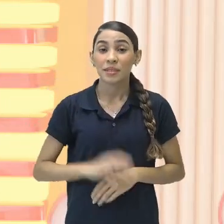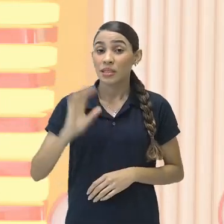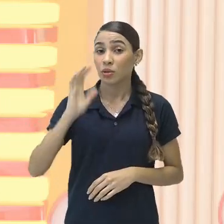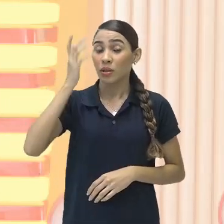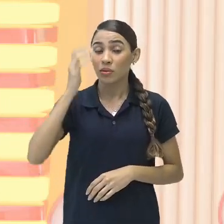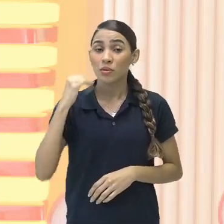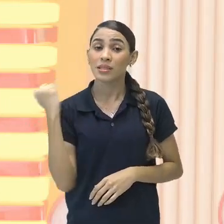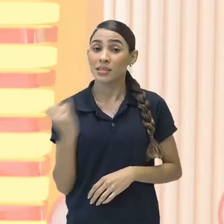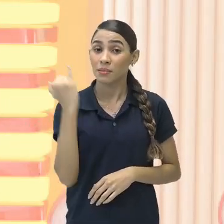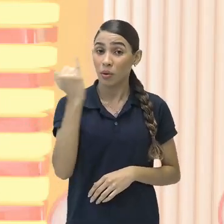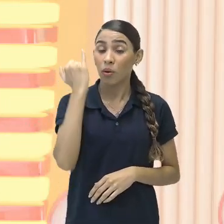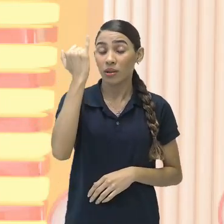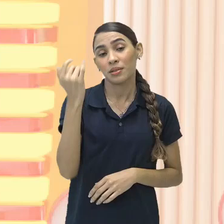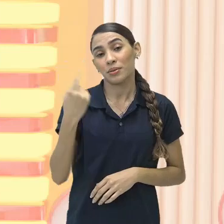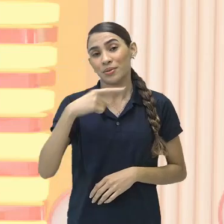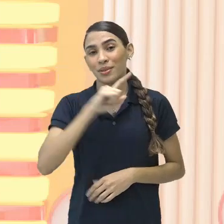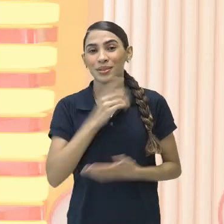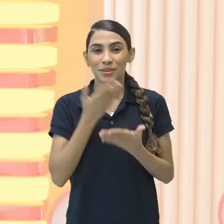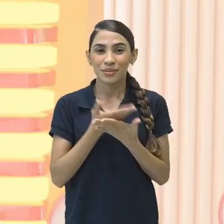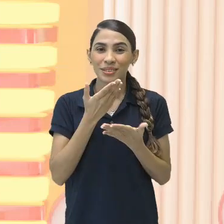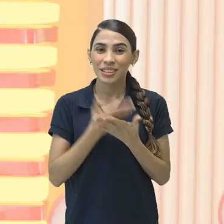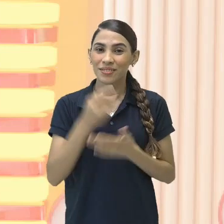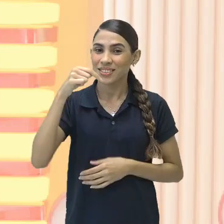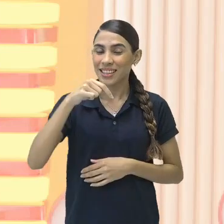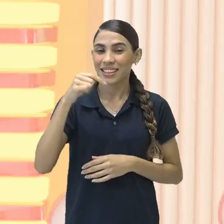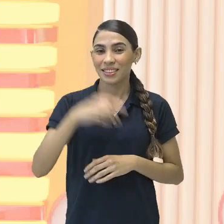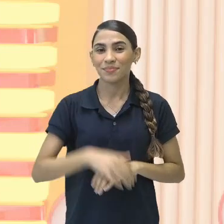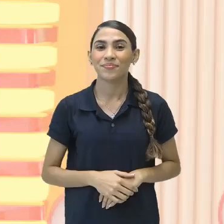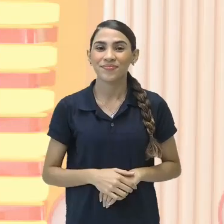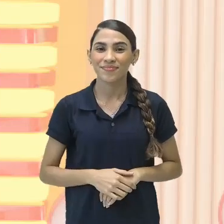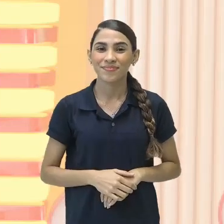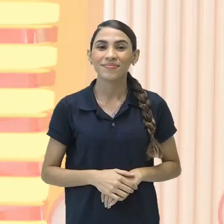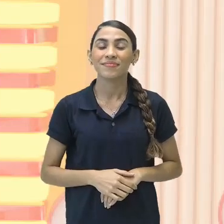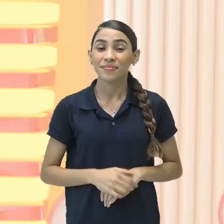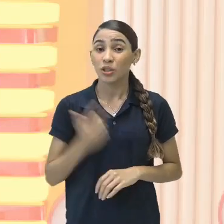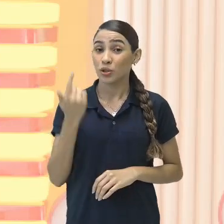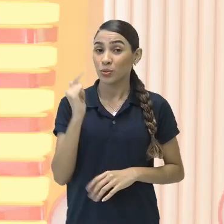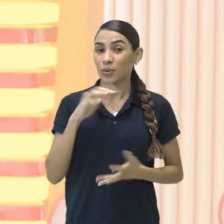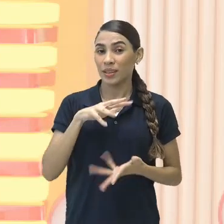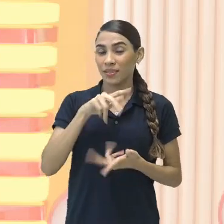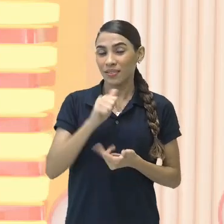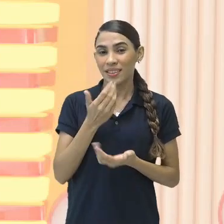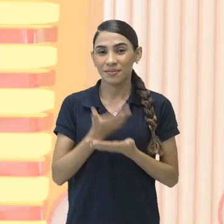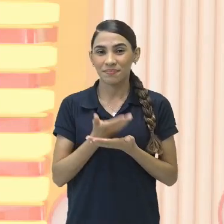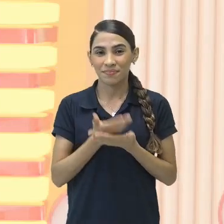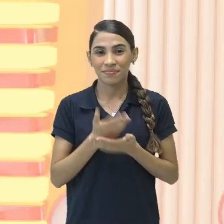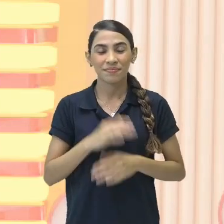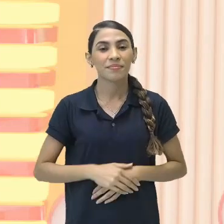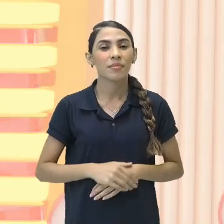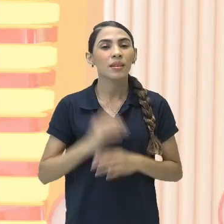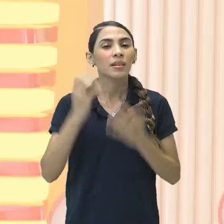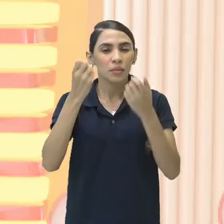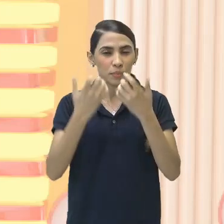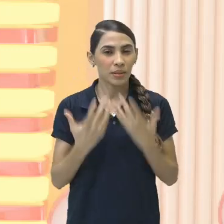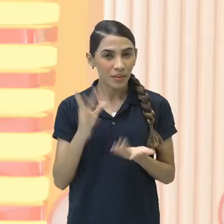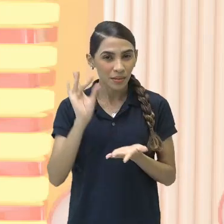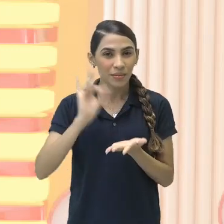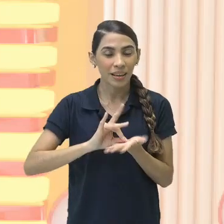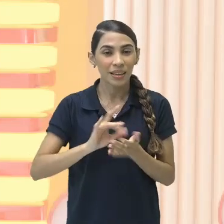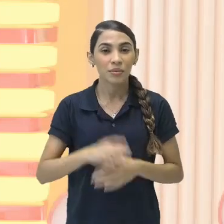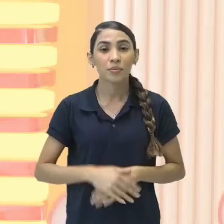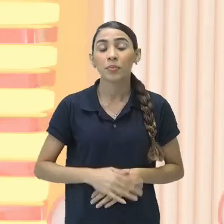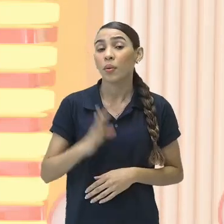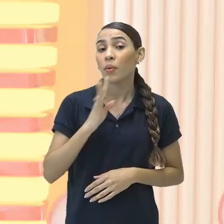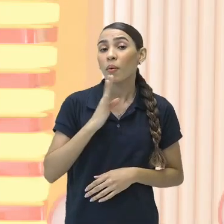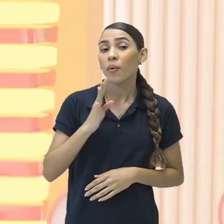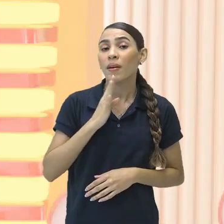situações relevantes que nós estudamos aqui em geografia, nas aulas de geografia, que retratam isso mesmo, né?